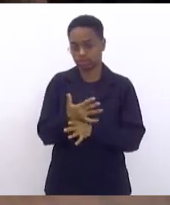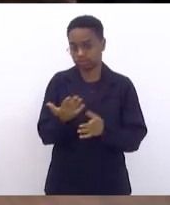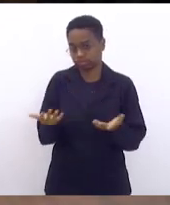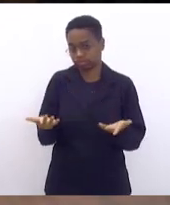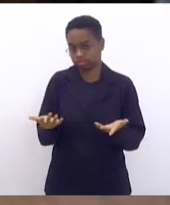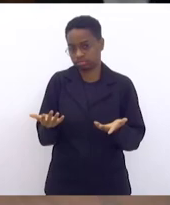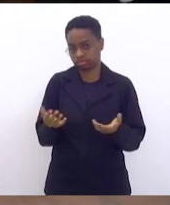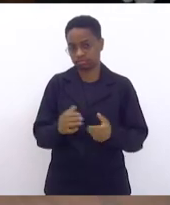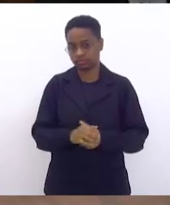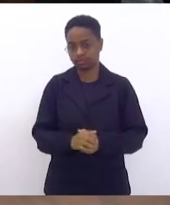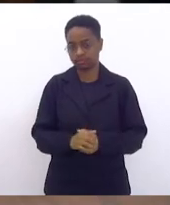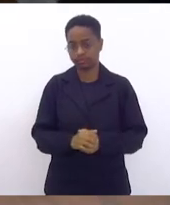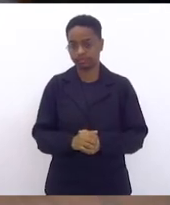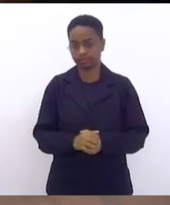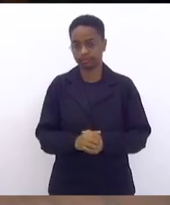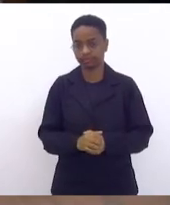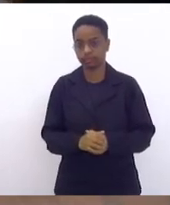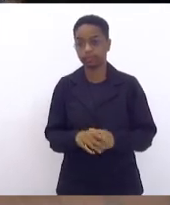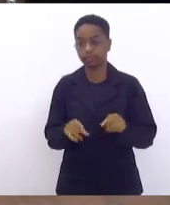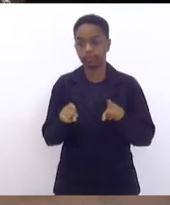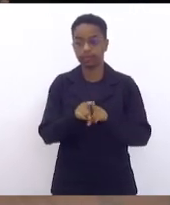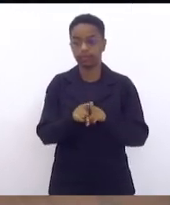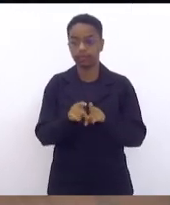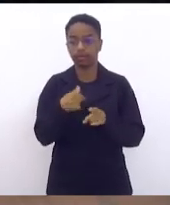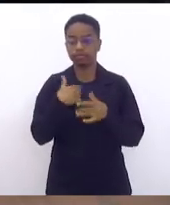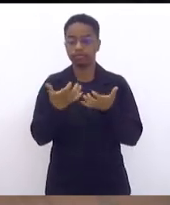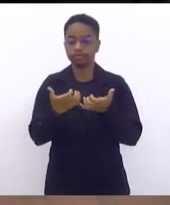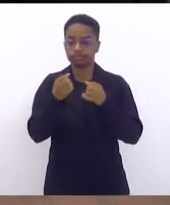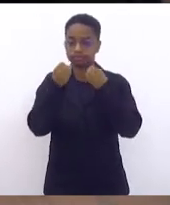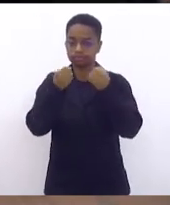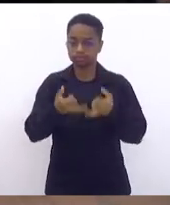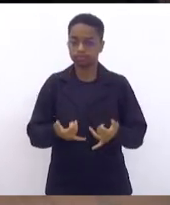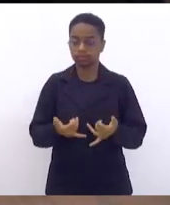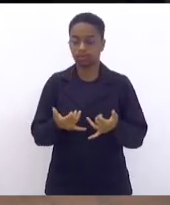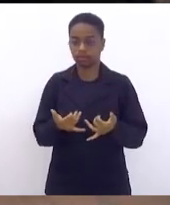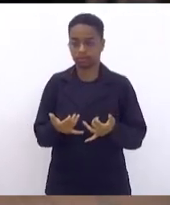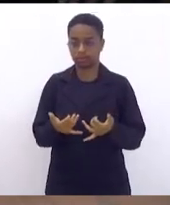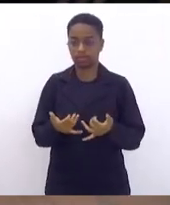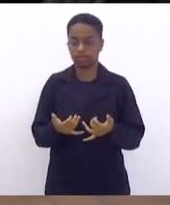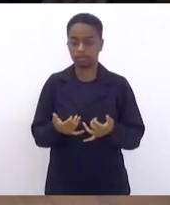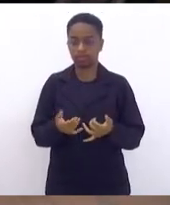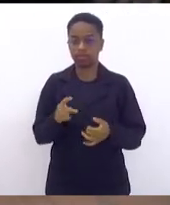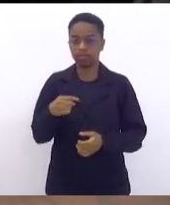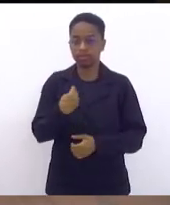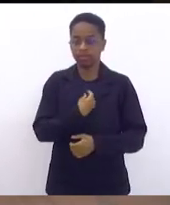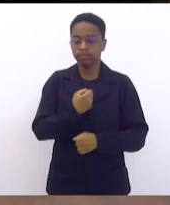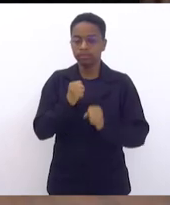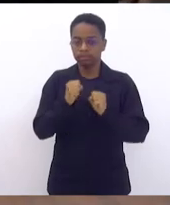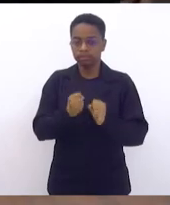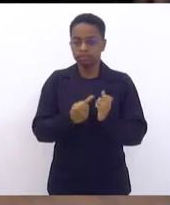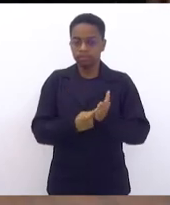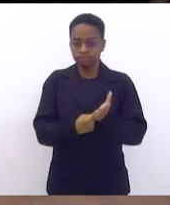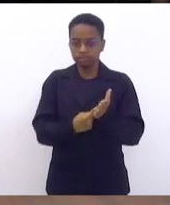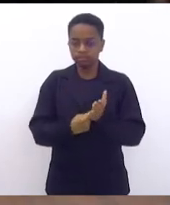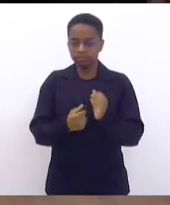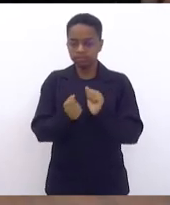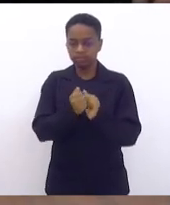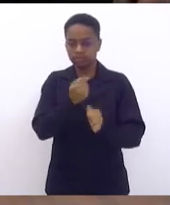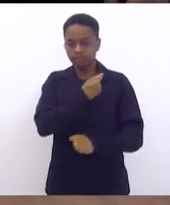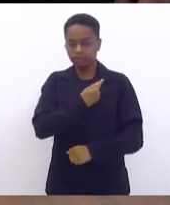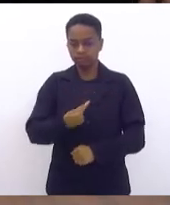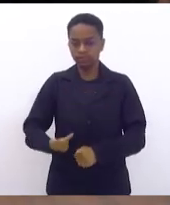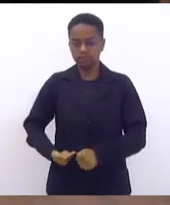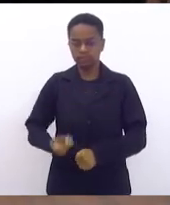Mas também eu quero deixar claro aqui que nós podemos construir um acordo com o governo de forma que a